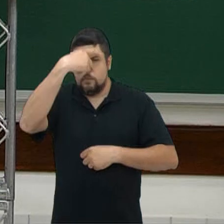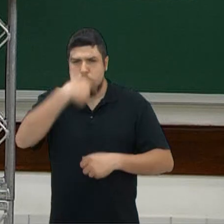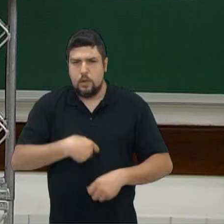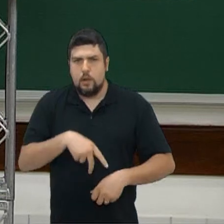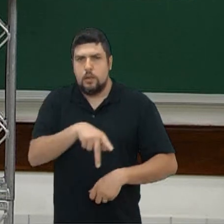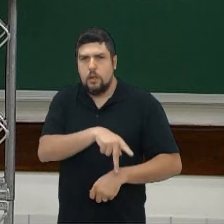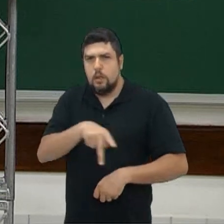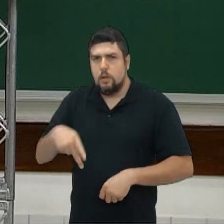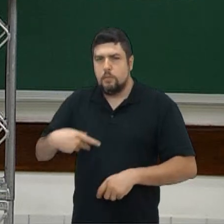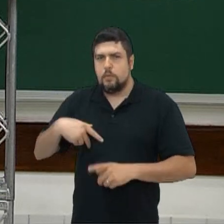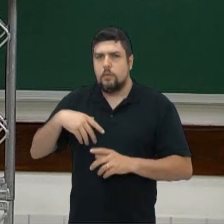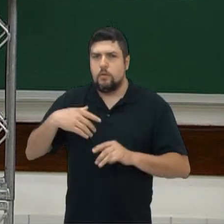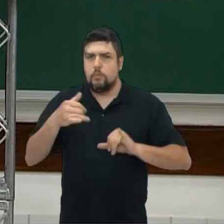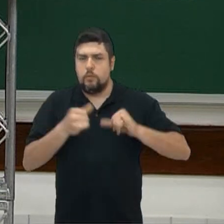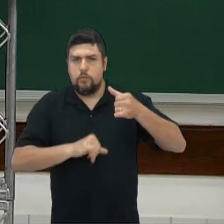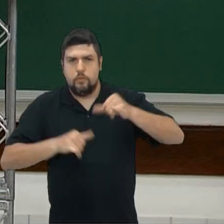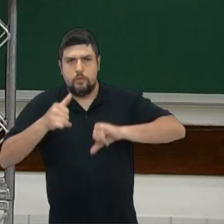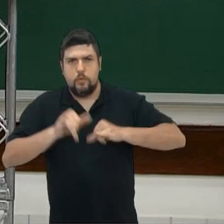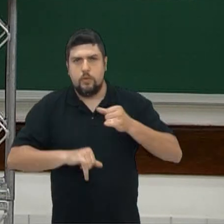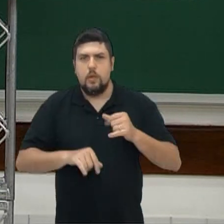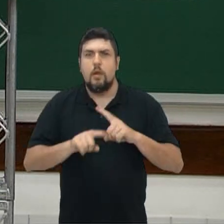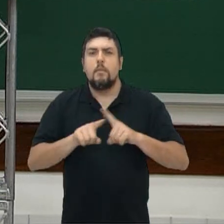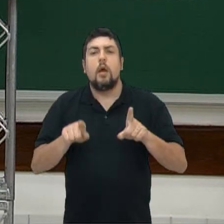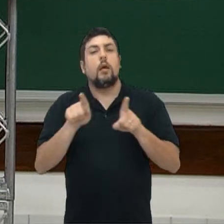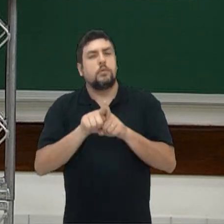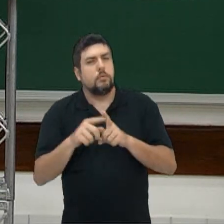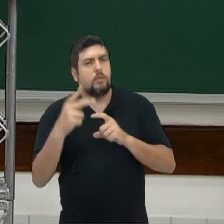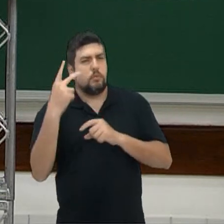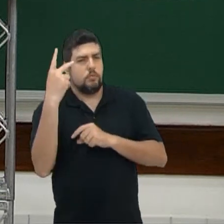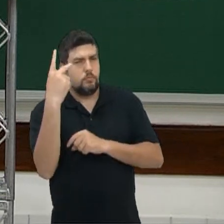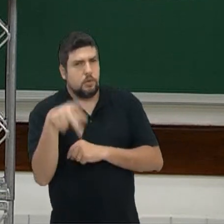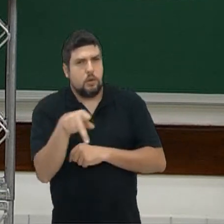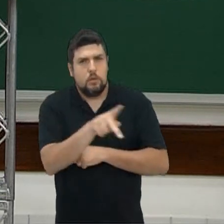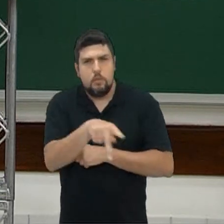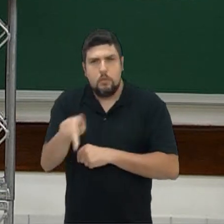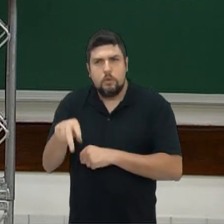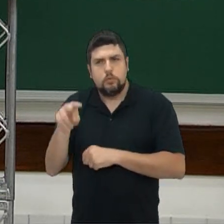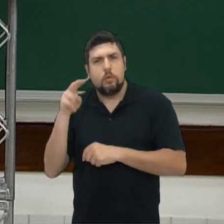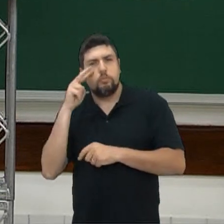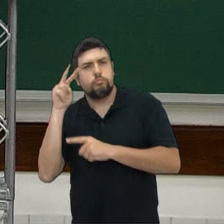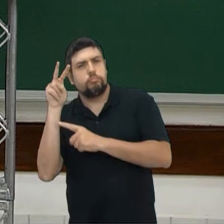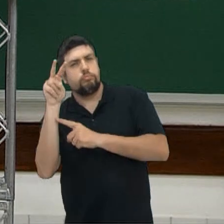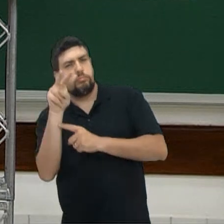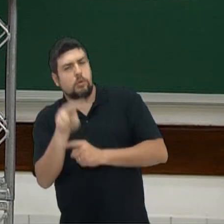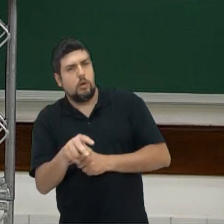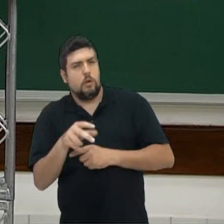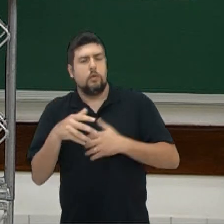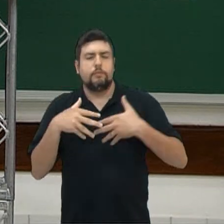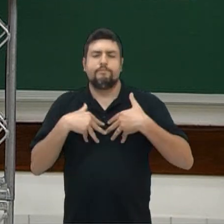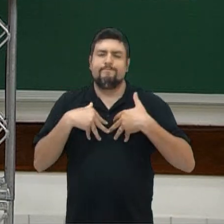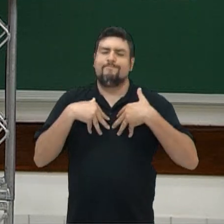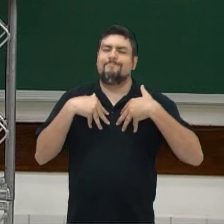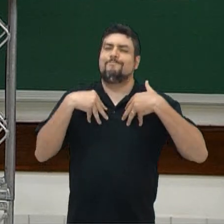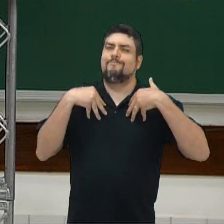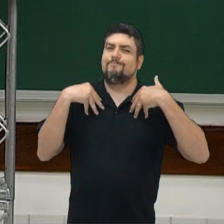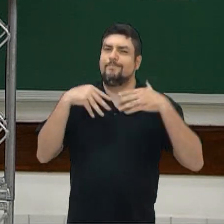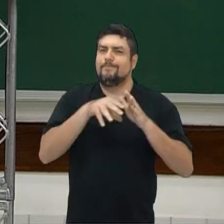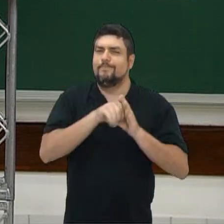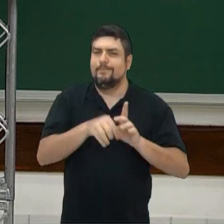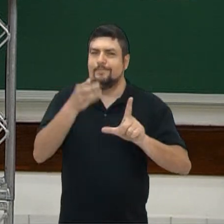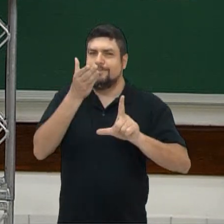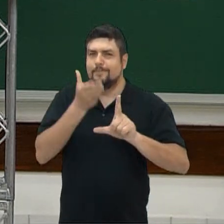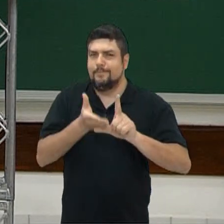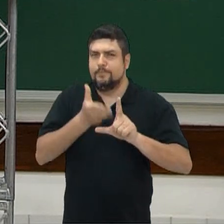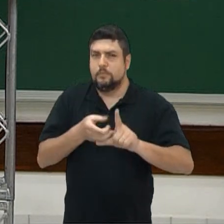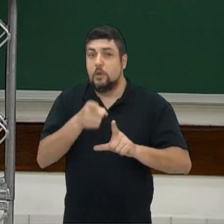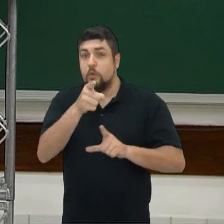Paraná de Química, mas também os seus professores orgulhosos, fazendo as atividades do Classroom, interagindo